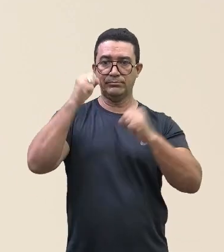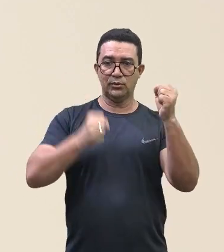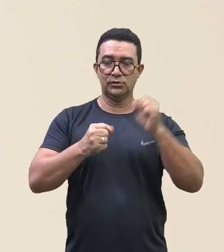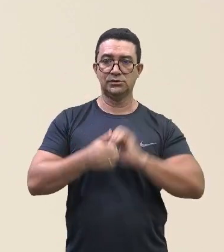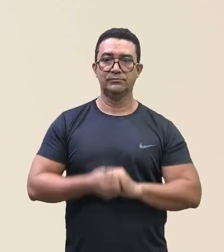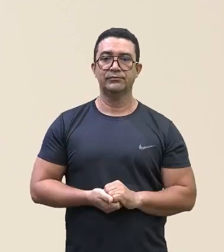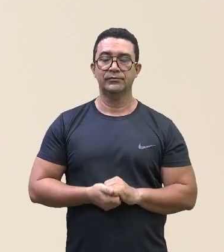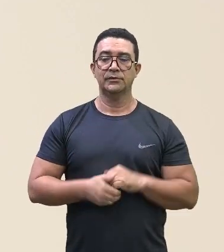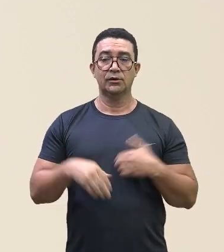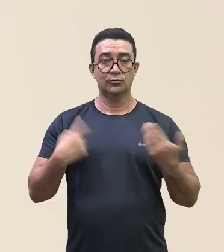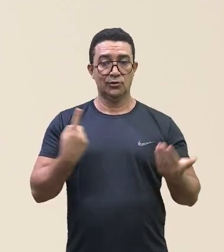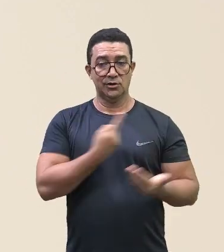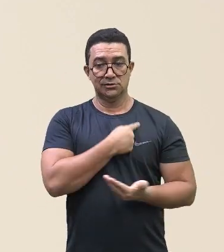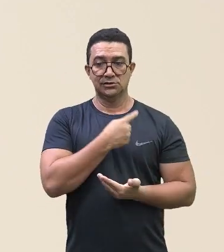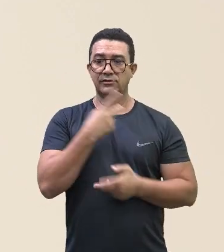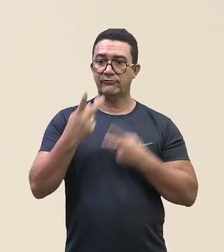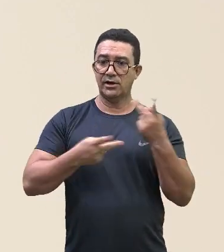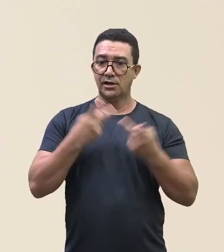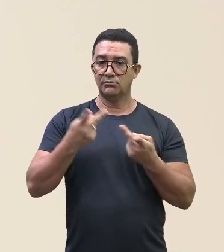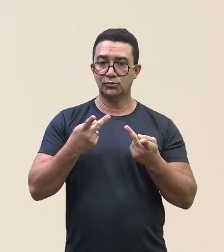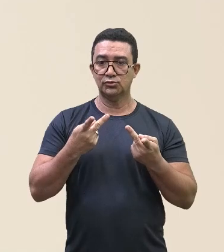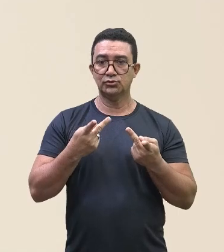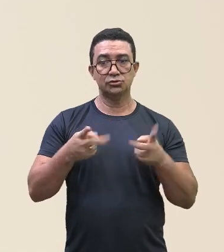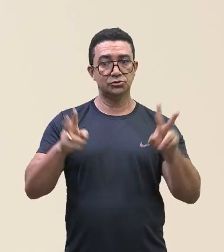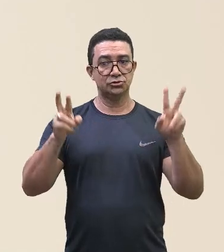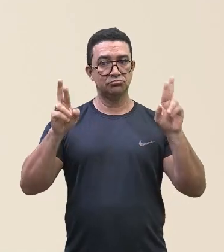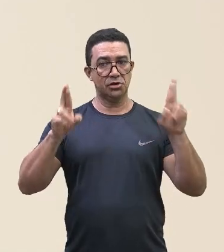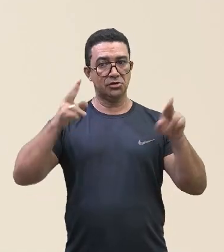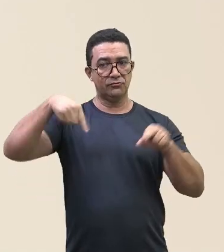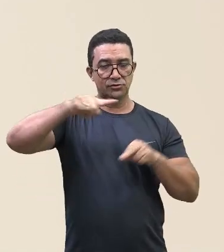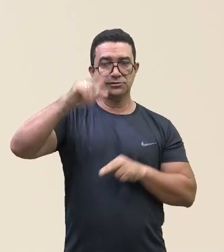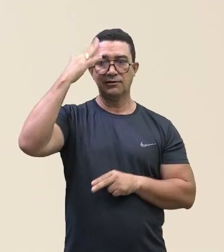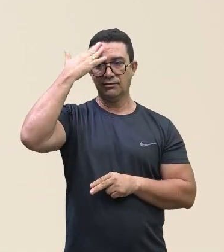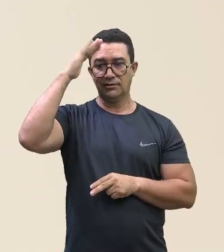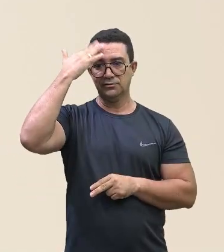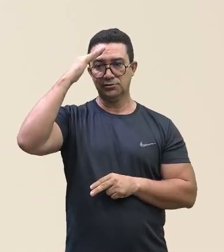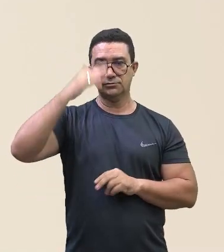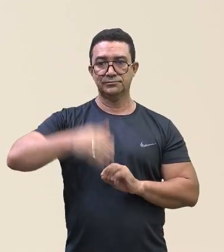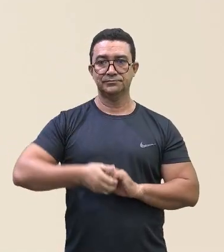a reação de combustão. Espero que vocês tenham entendido. Até mais!